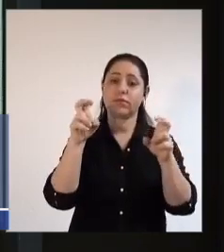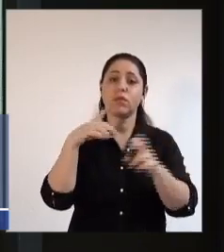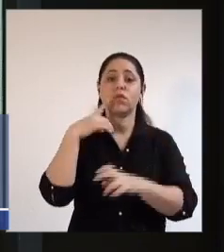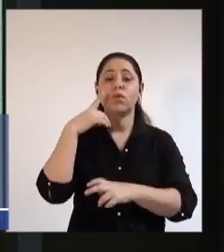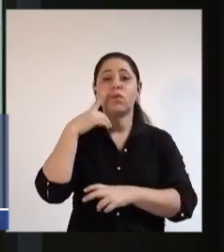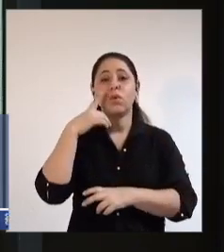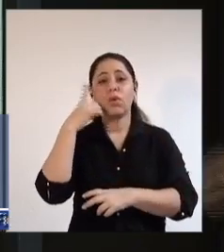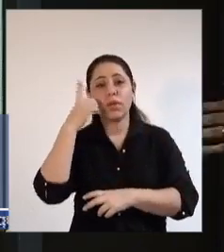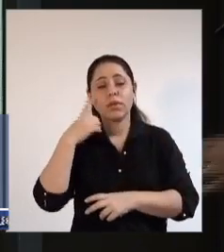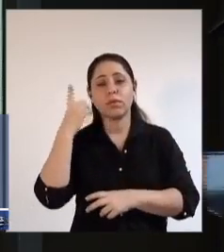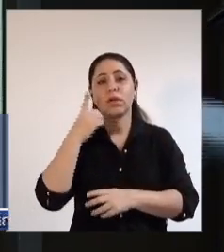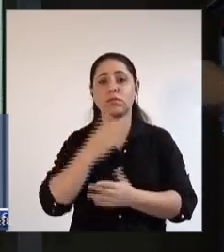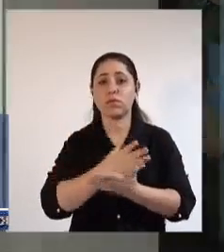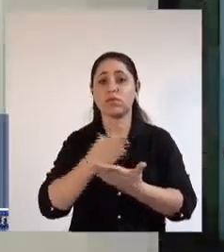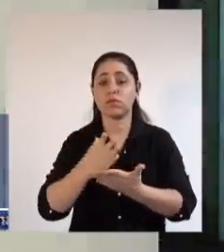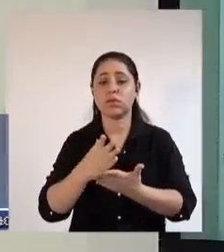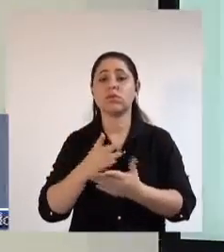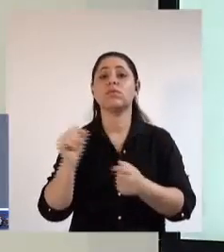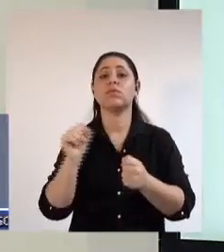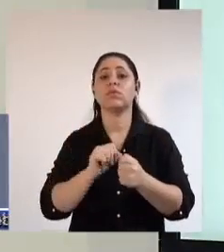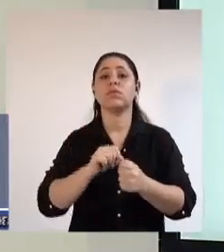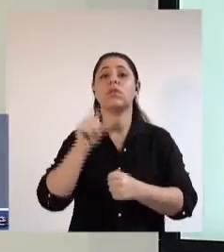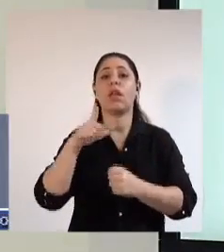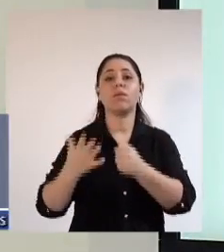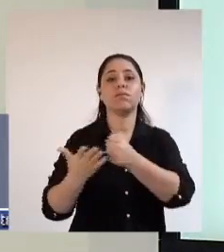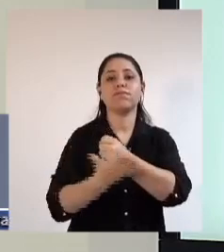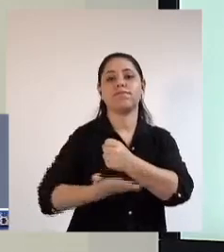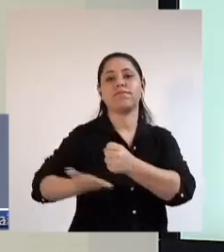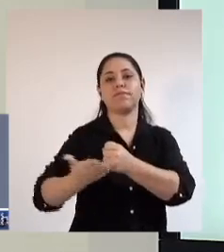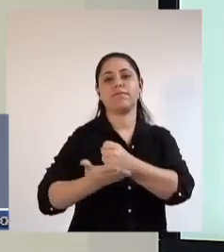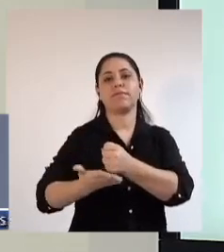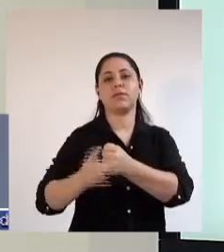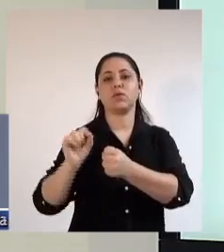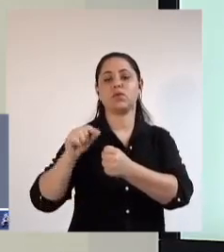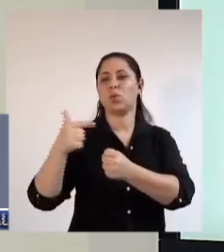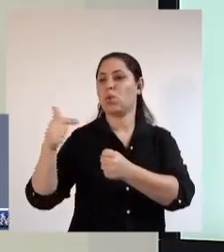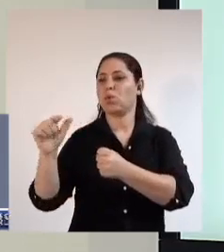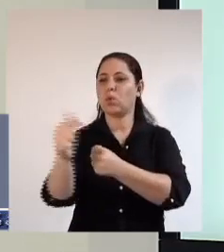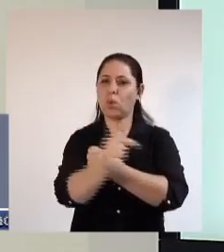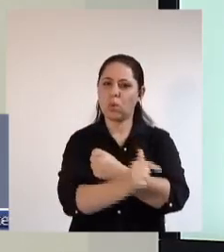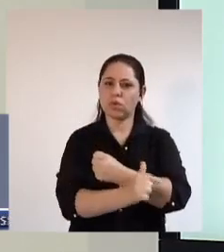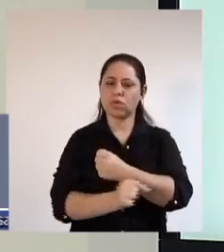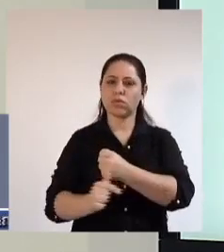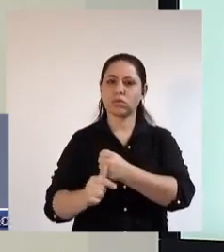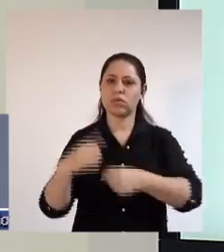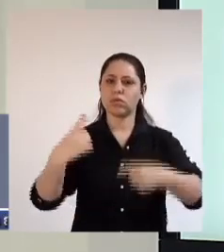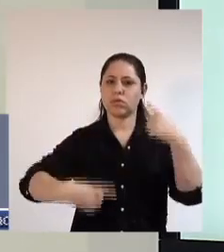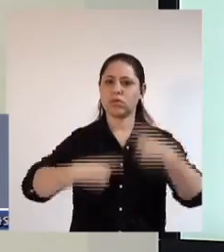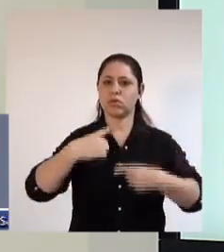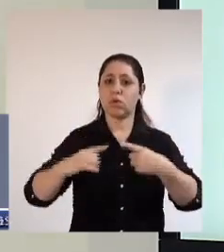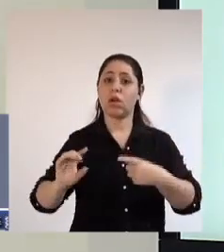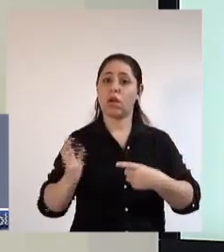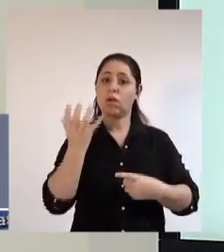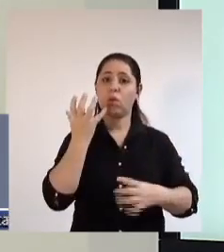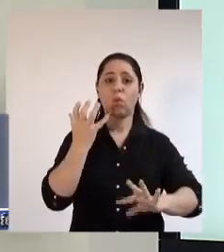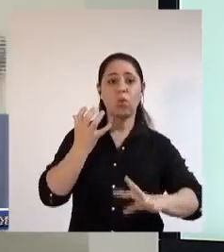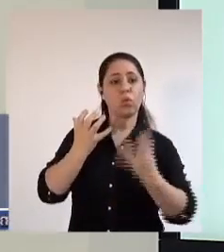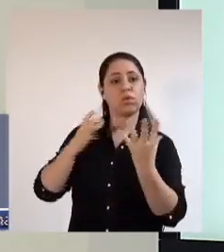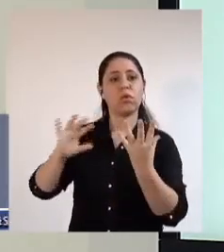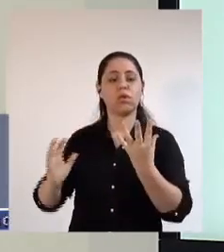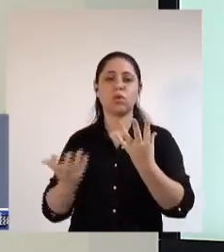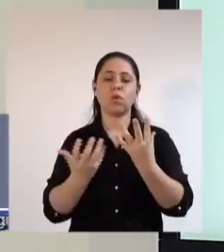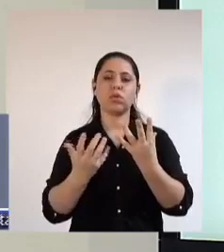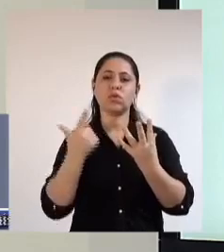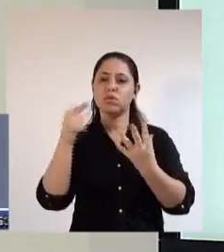quando ele disse que nós vamos começar então fazendo aquilo que é o básico e talvez as outras é discussões só aconteça no âmbito de outras